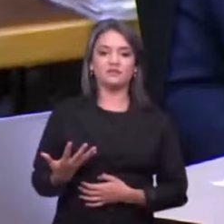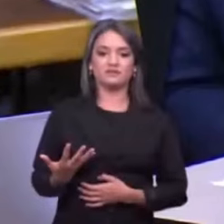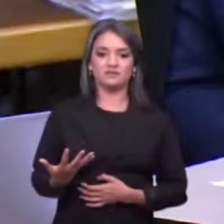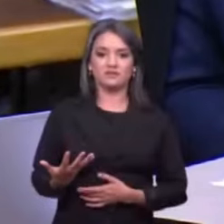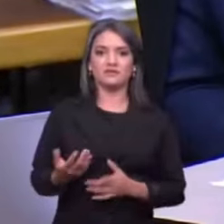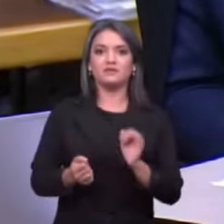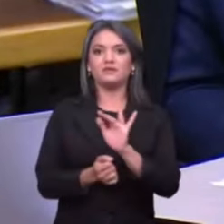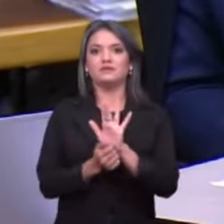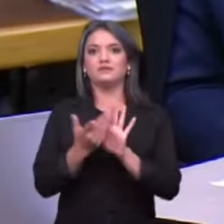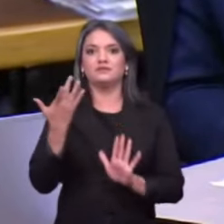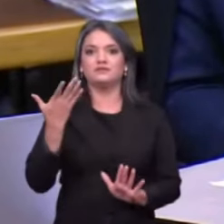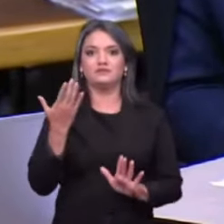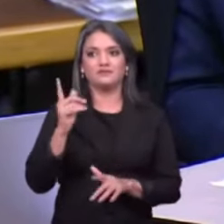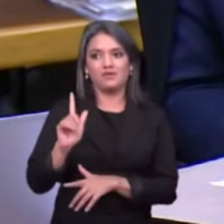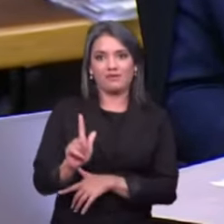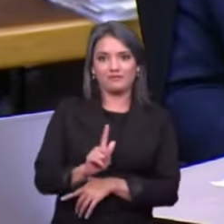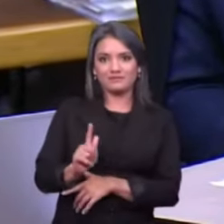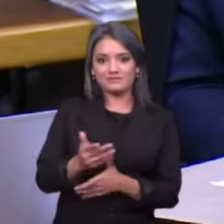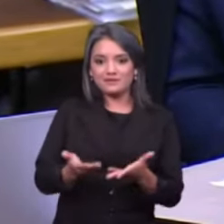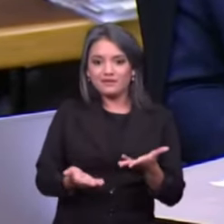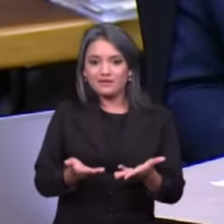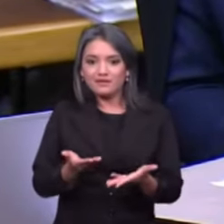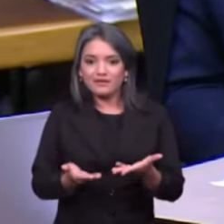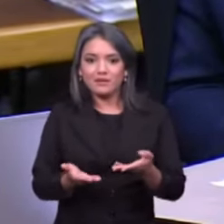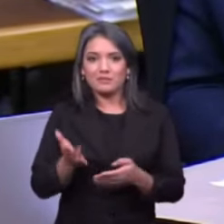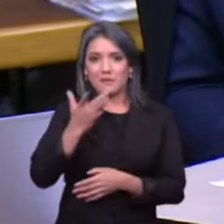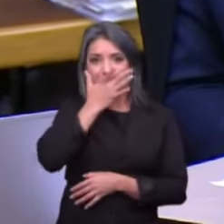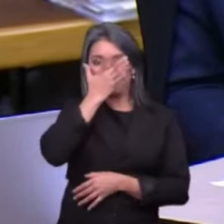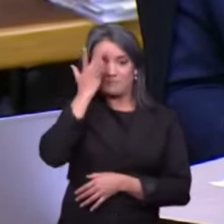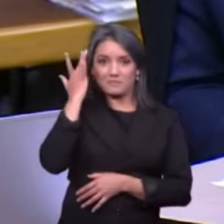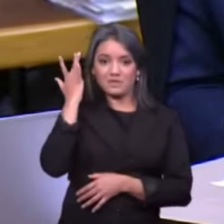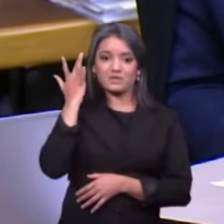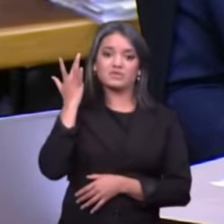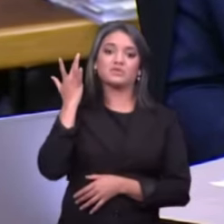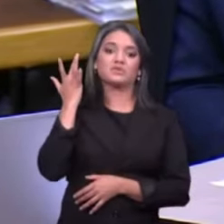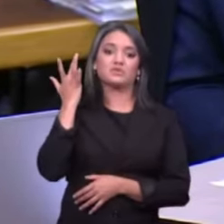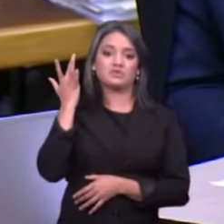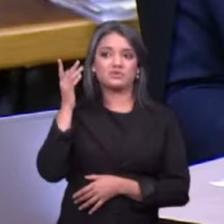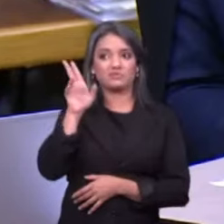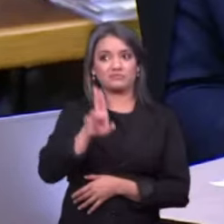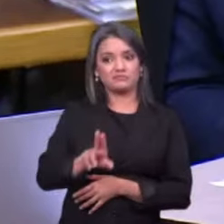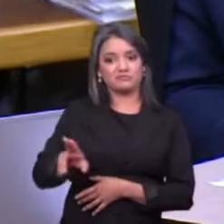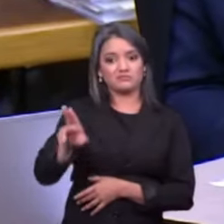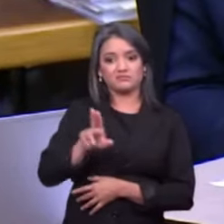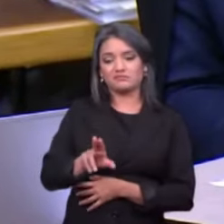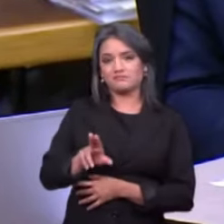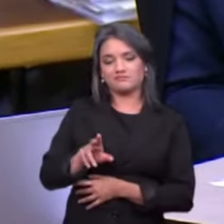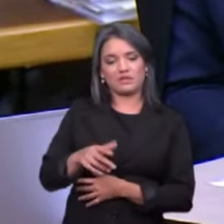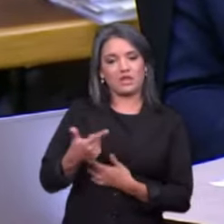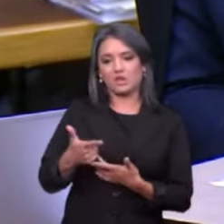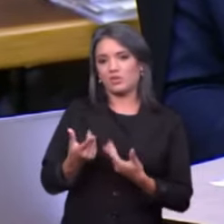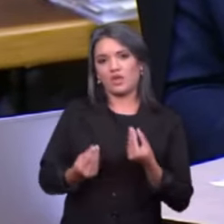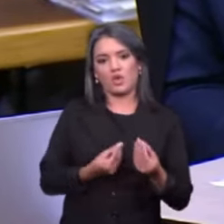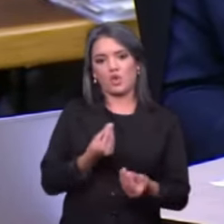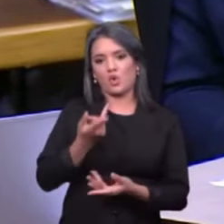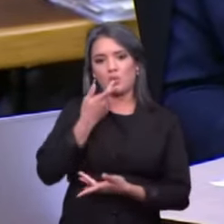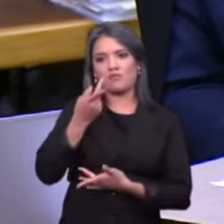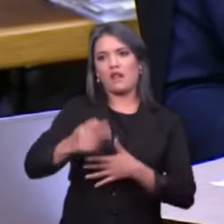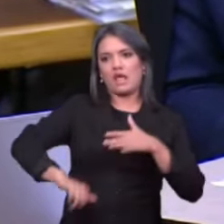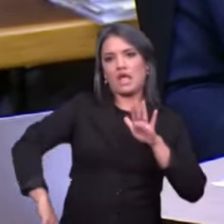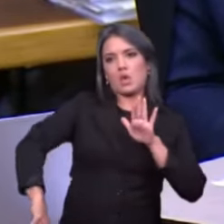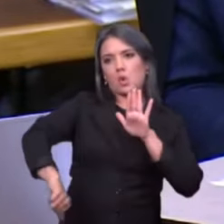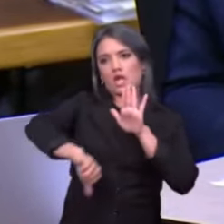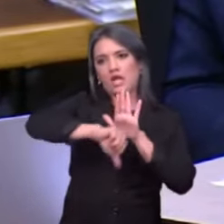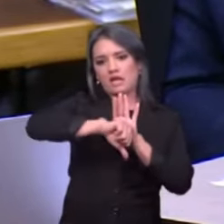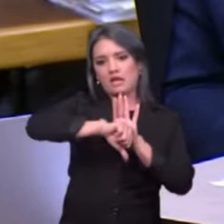tantas gramas, para o usuário, não é mais possível se falar em flagrante de crime